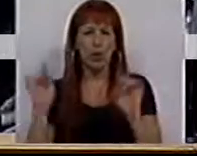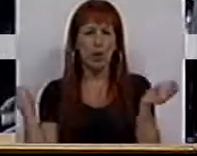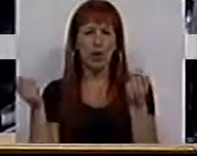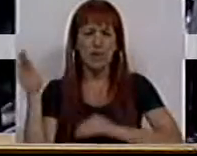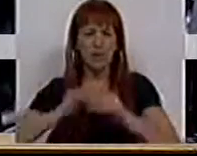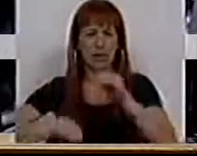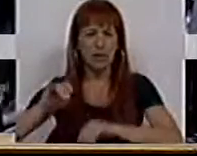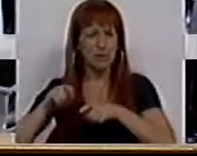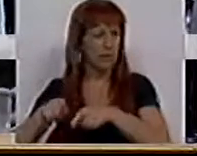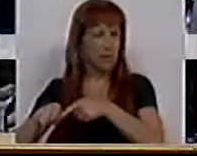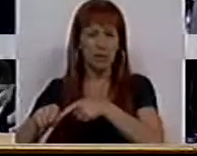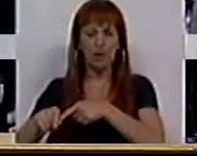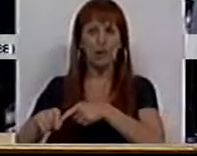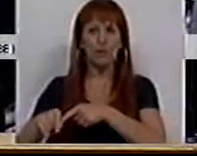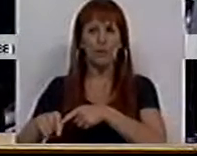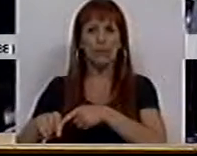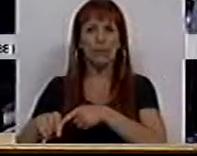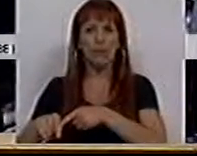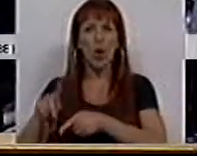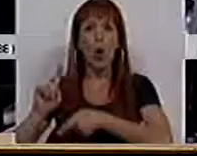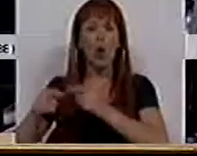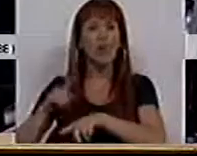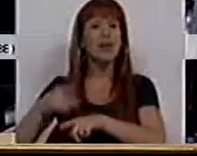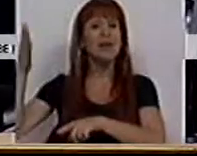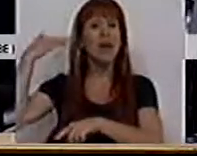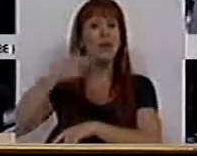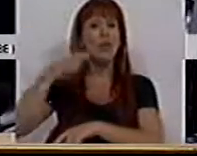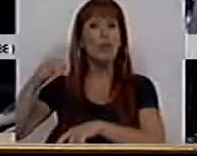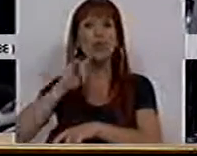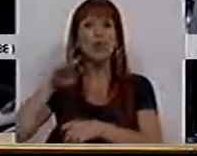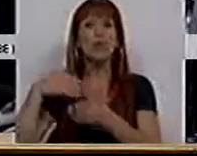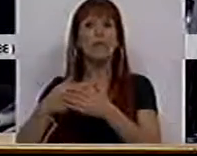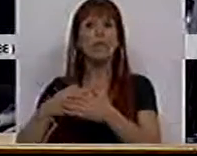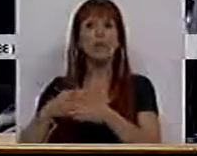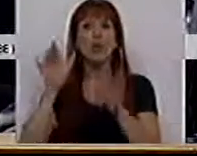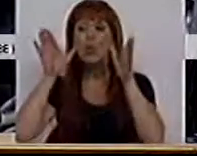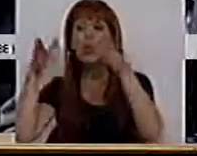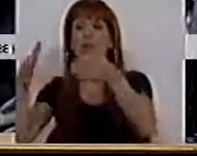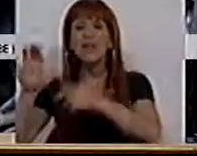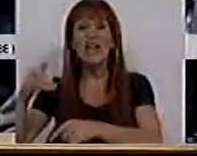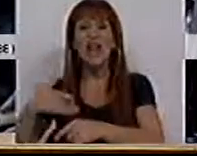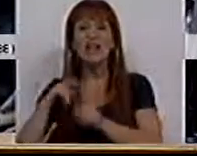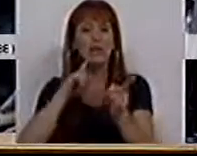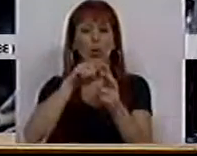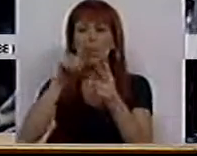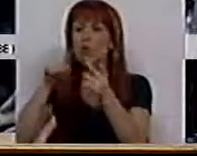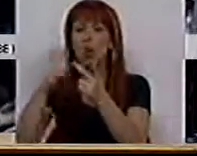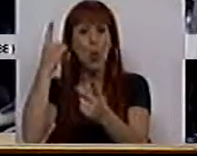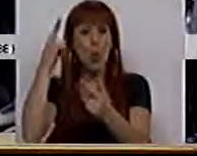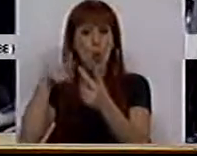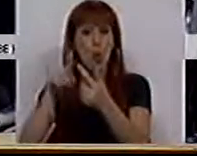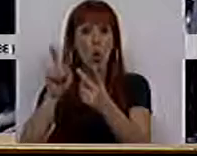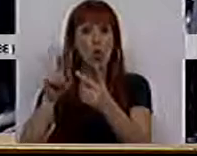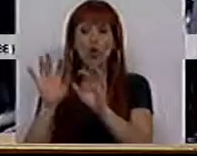campanha eleitoral com aquilo que na altura Paulo Portas chamava os focos do CDS. Um dos